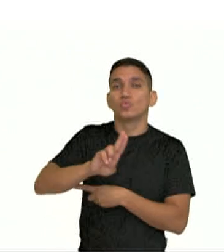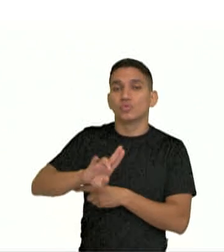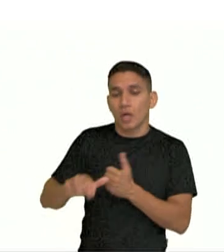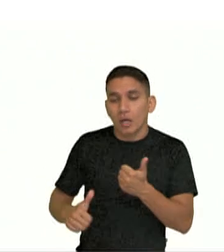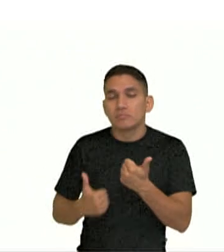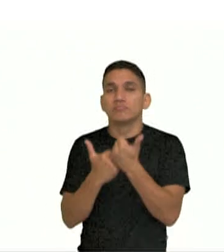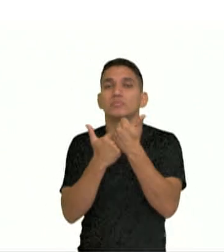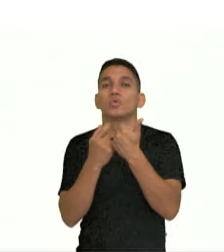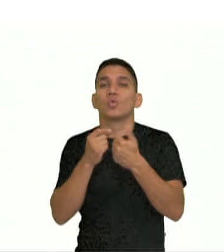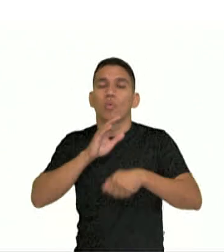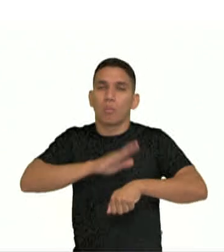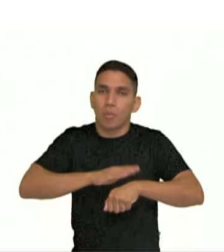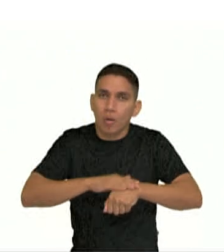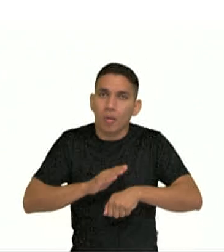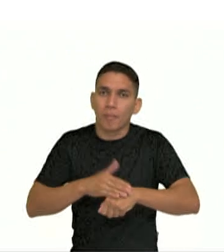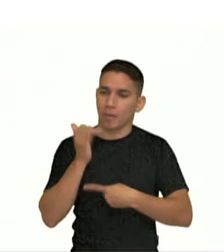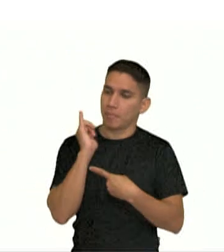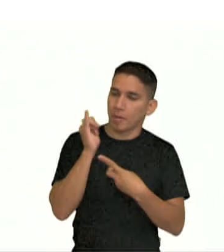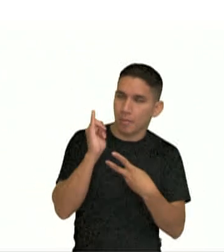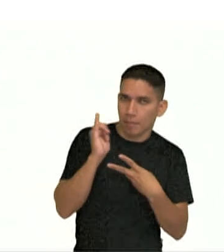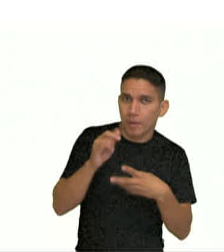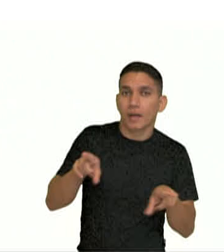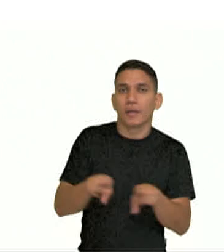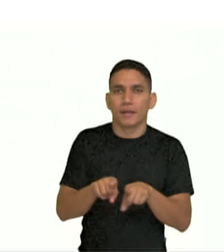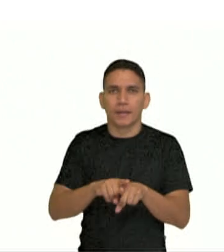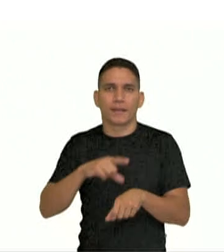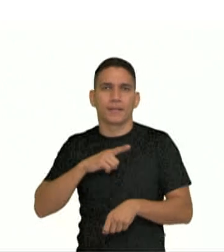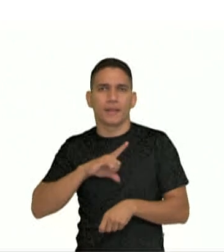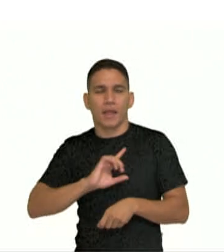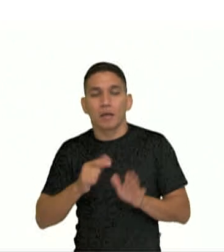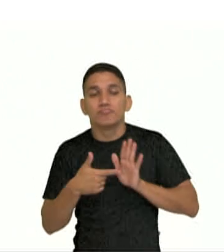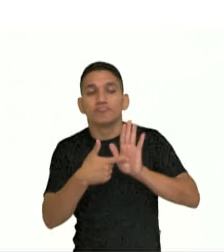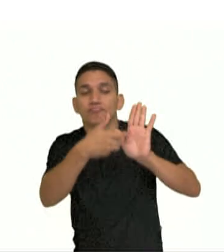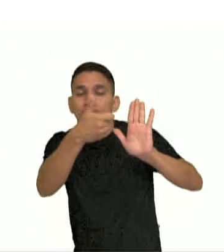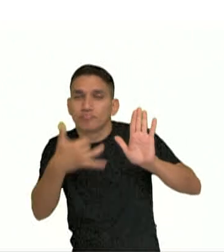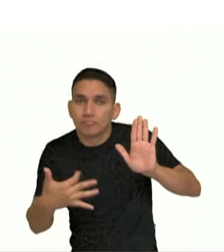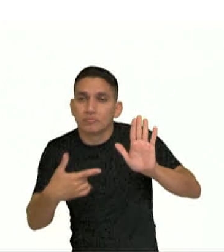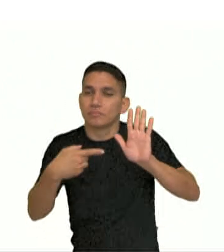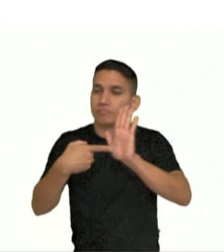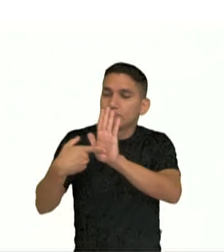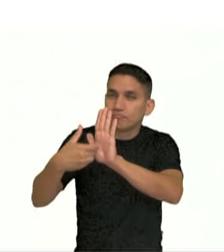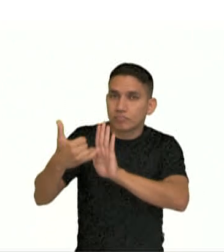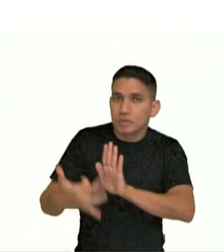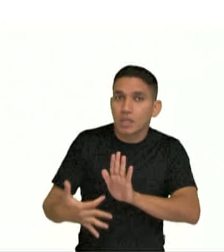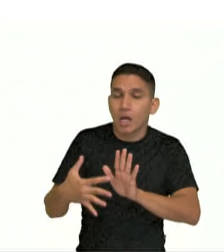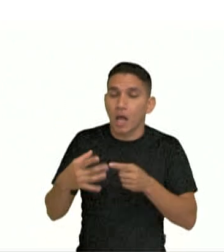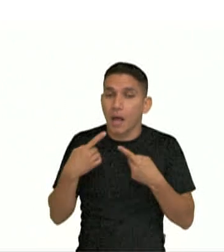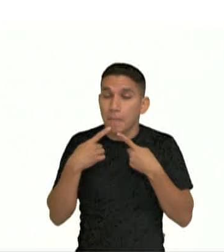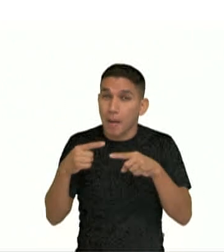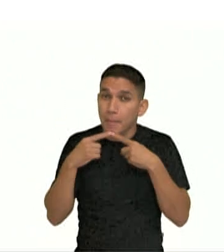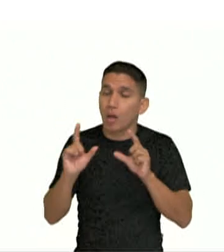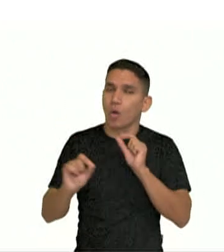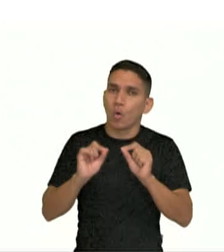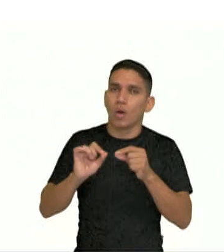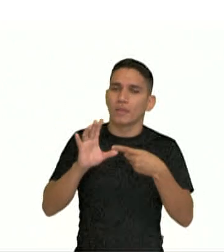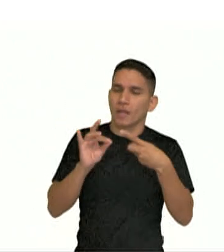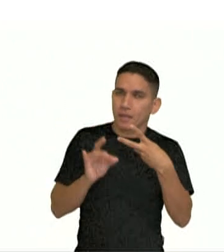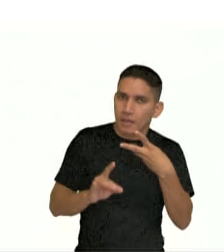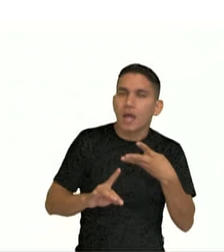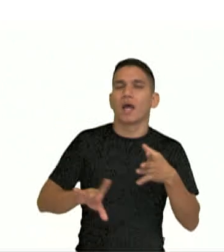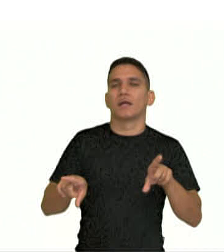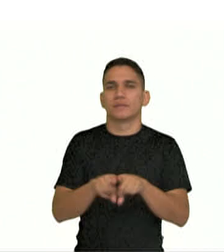às locuções, aquela fala, pontual, observar bem esses detalhes de